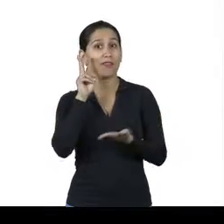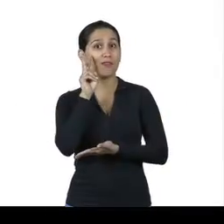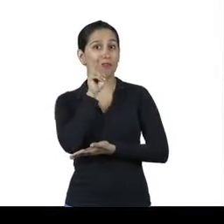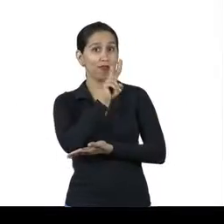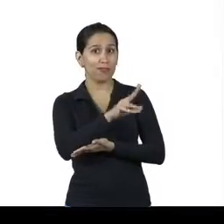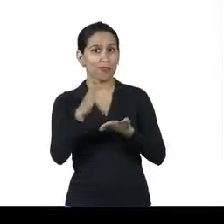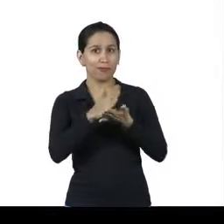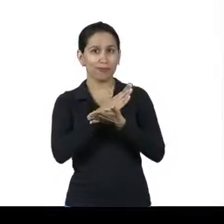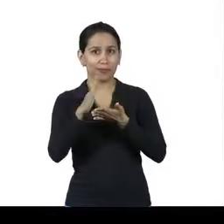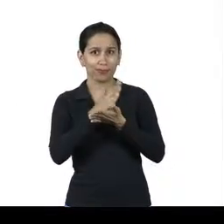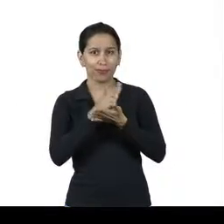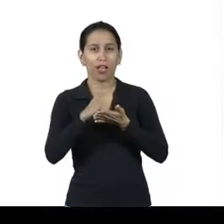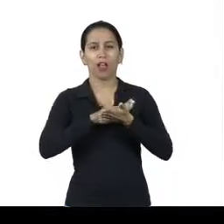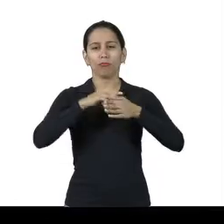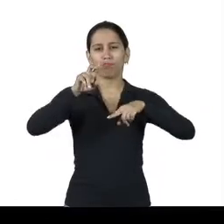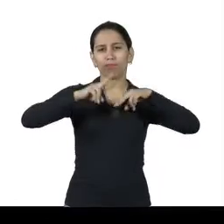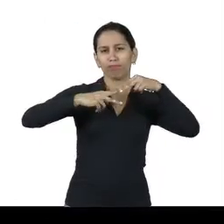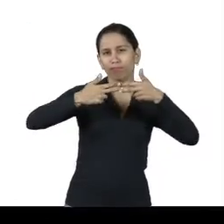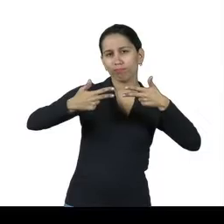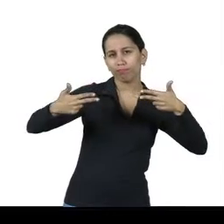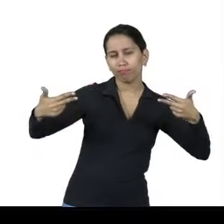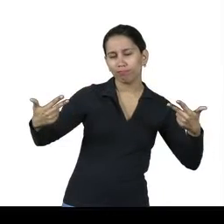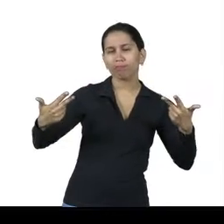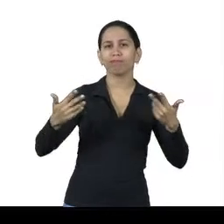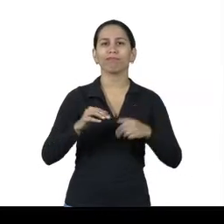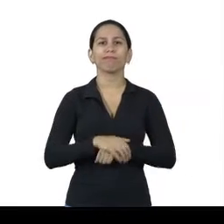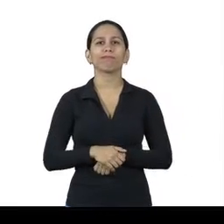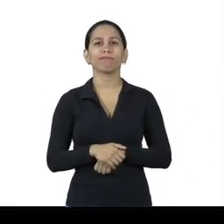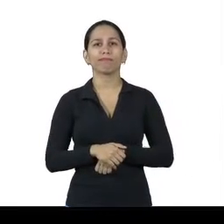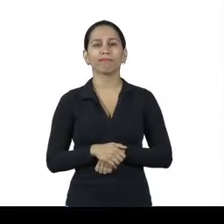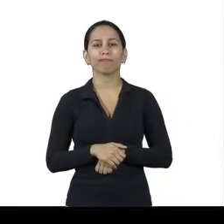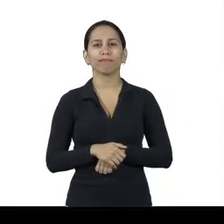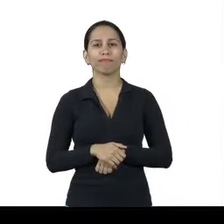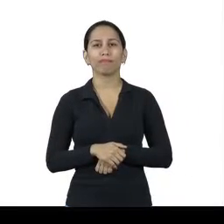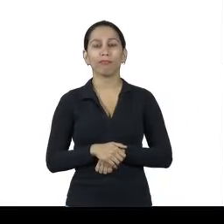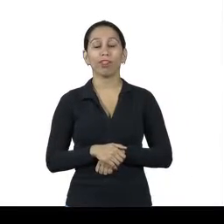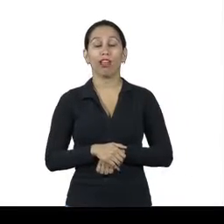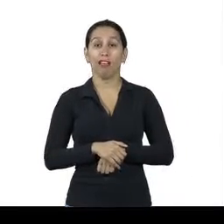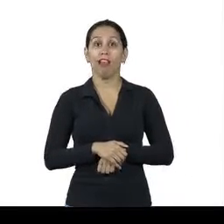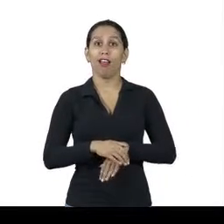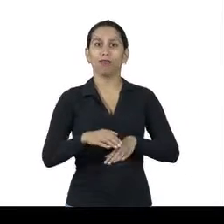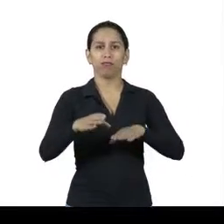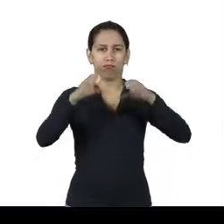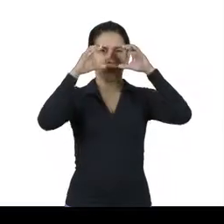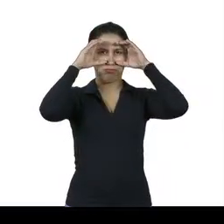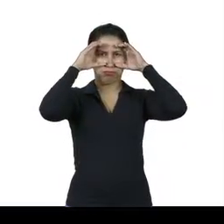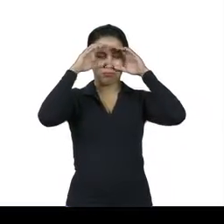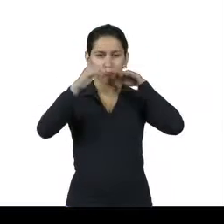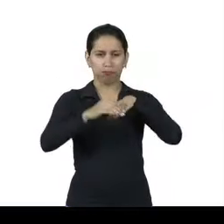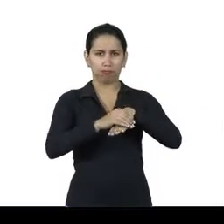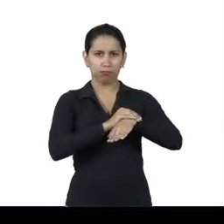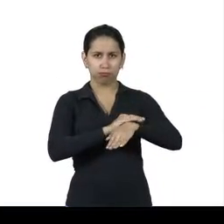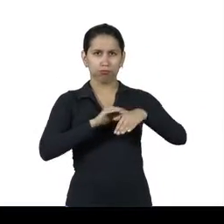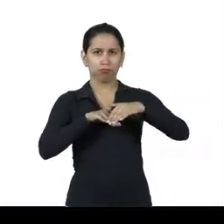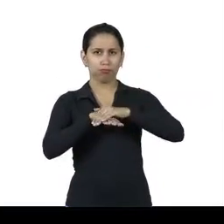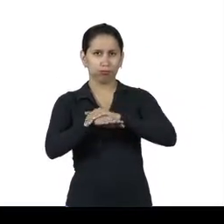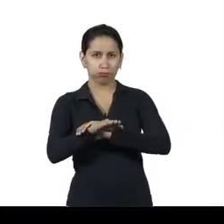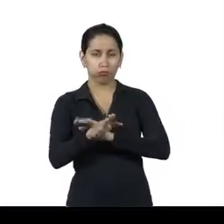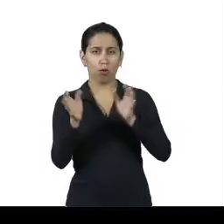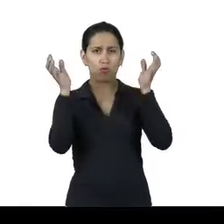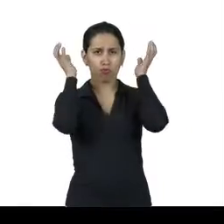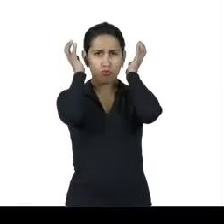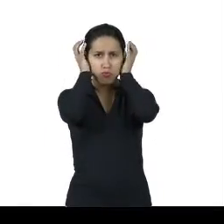de proteção individual. Óculos de proteção, calçado de segurança, protetores